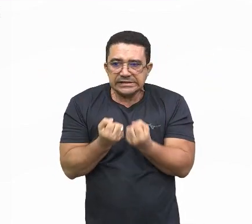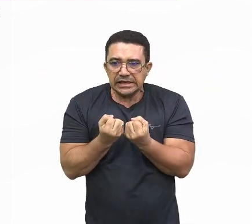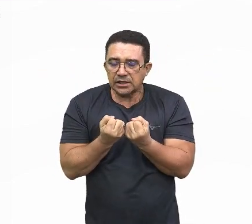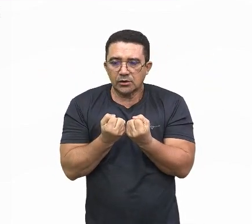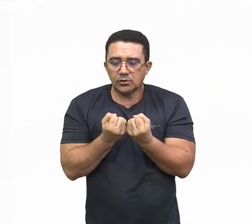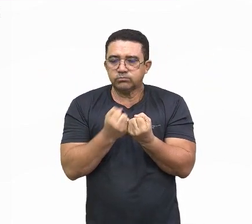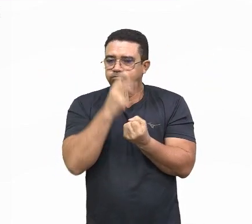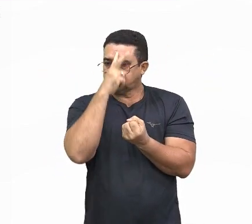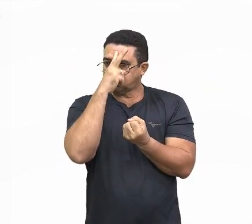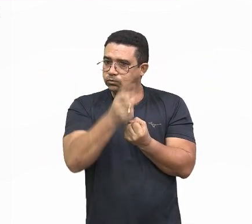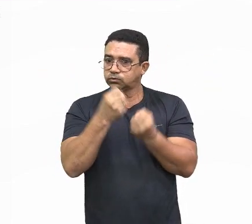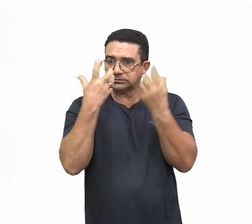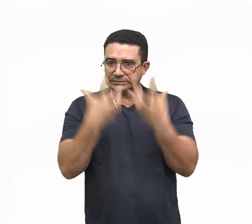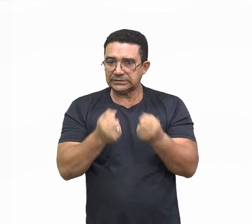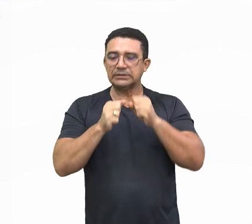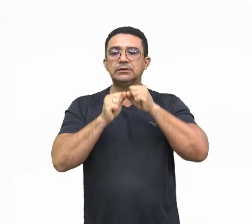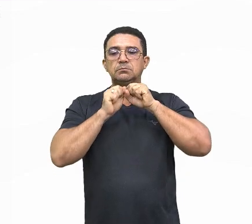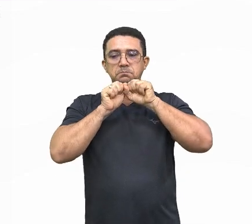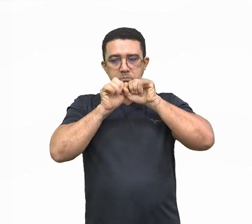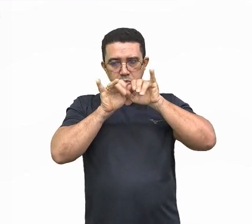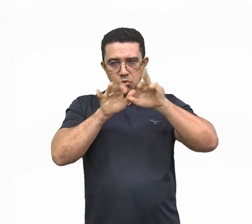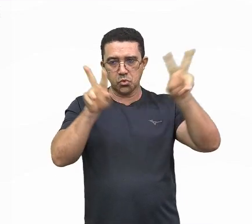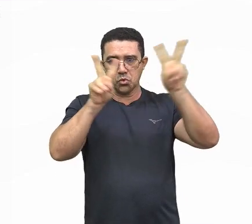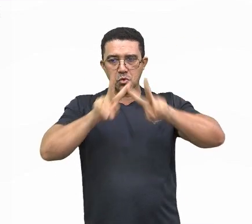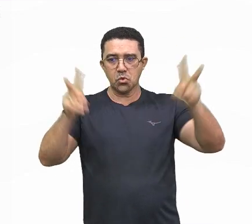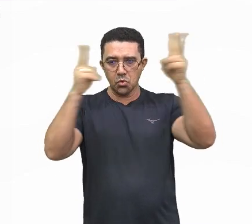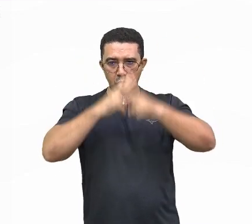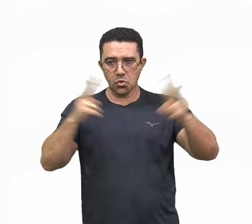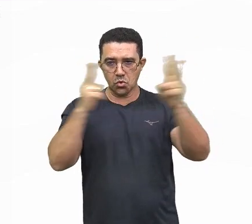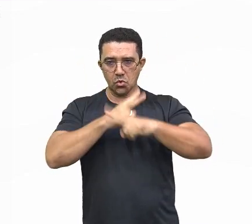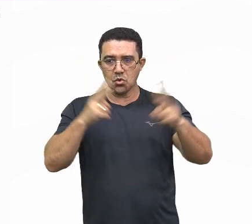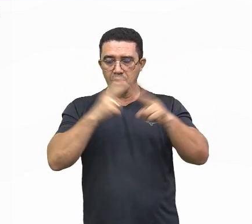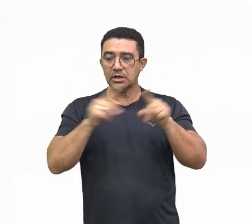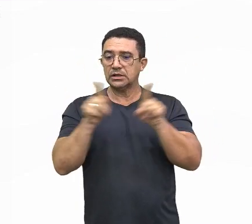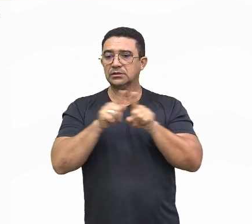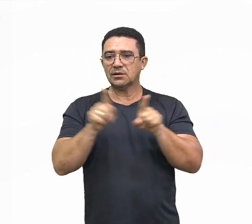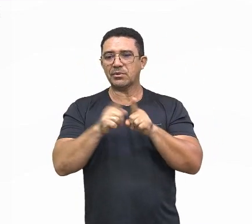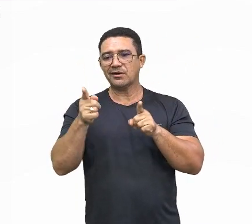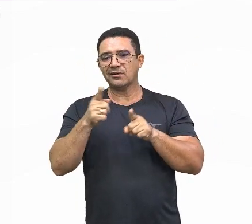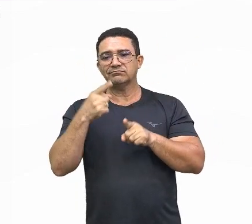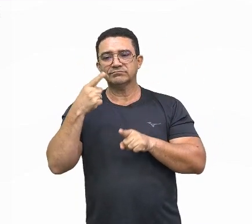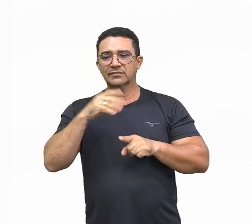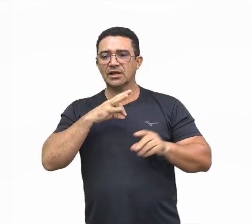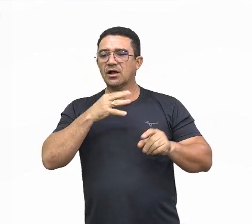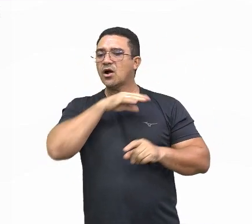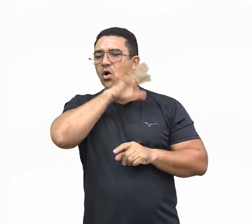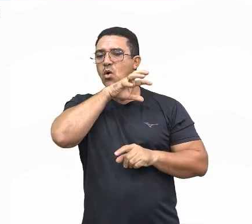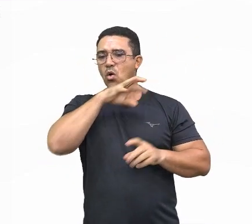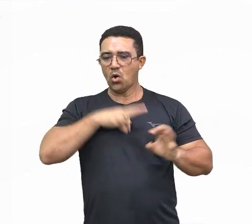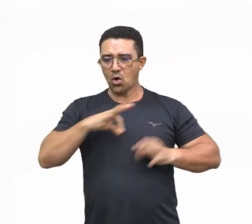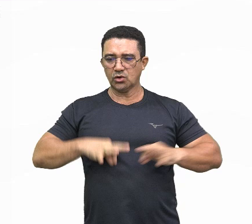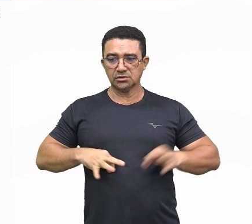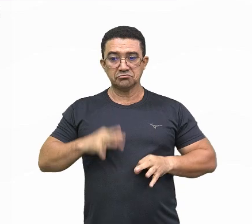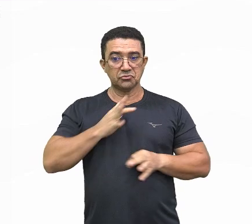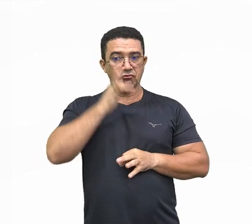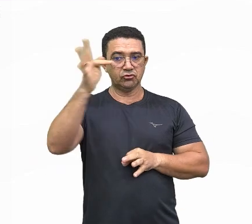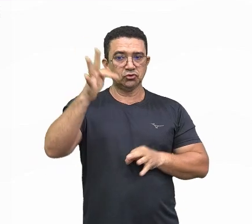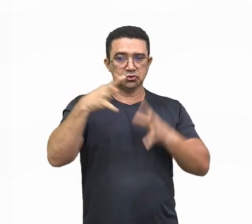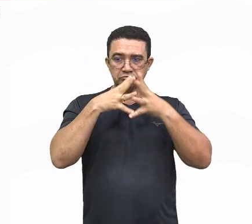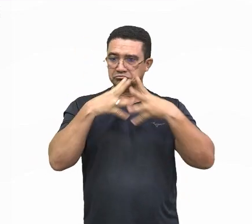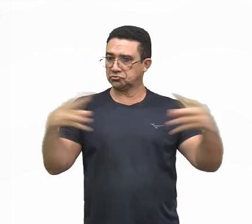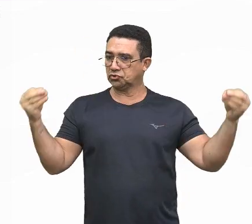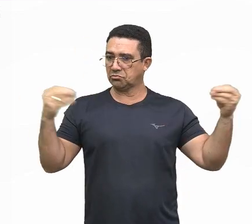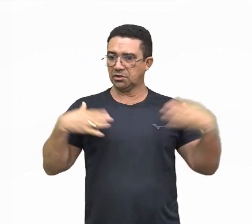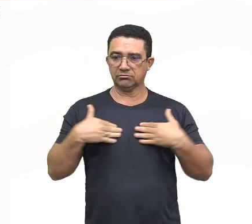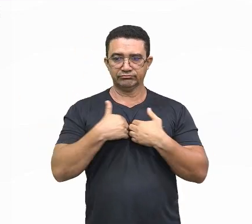seco. E nós temos também uma possibilidade de extinção das espécies. Então, veja, outra consequência aí é a elevação do nível do